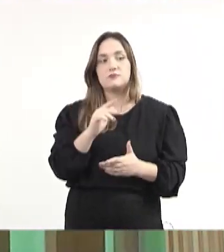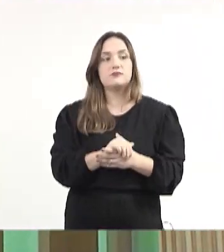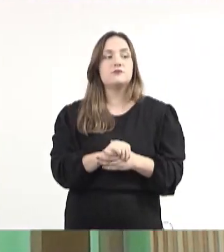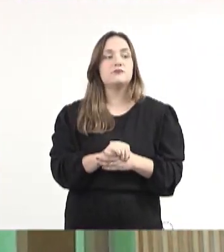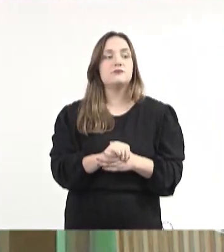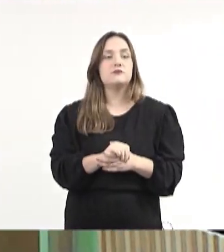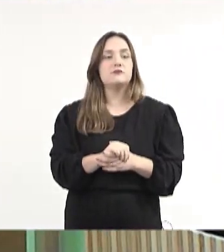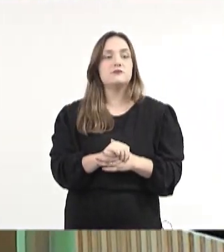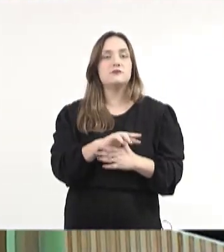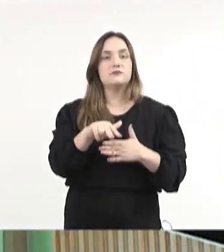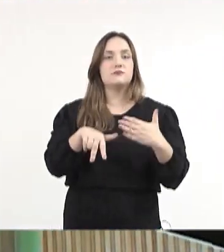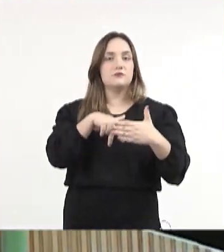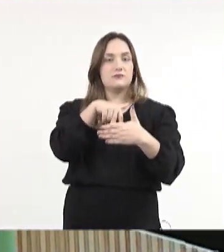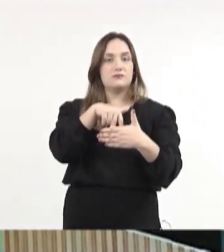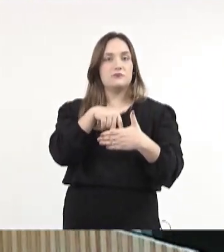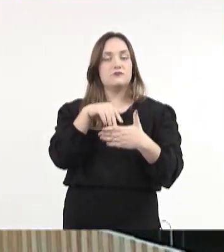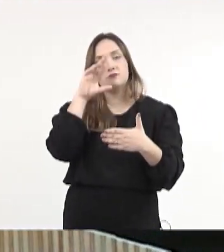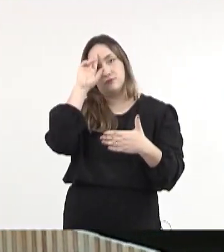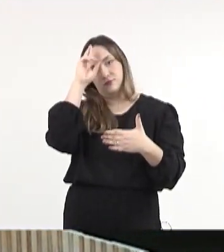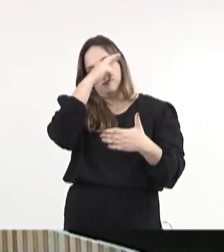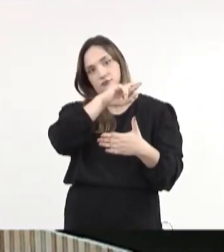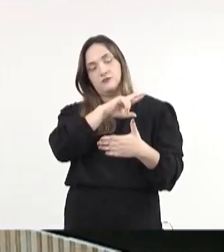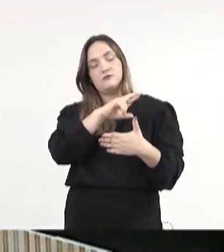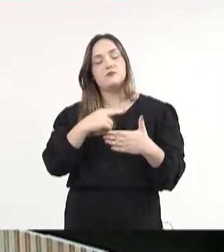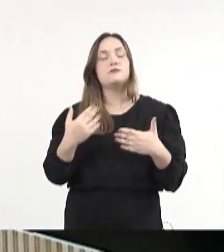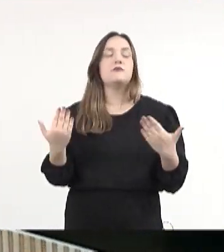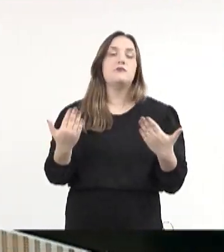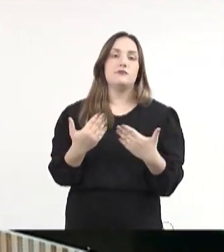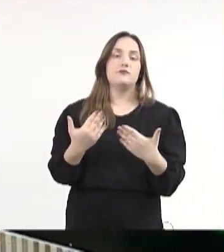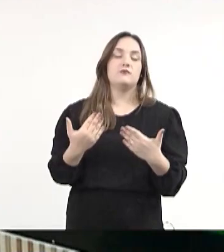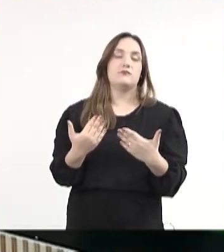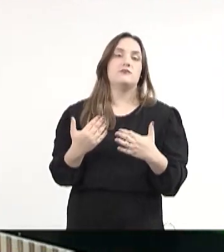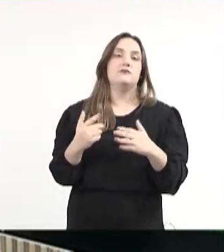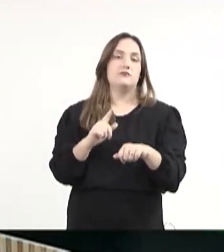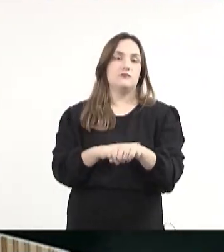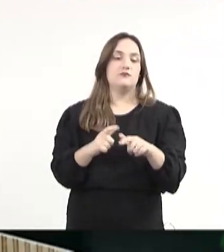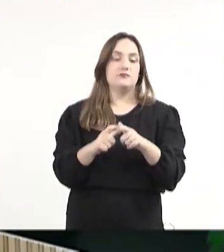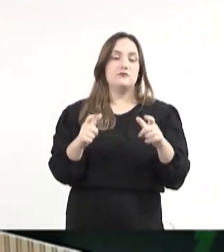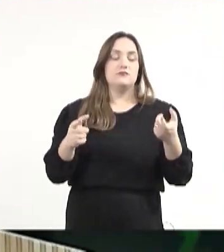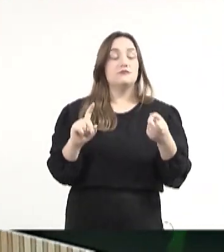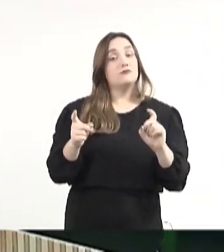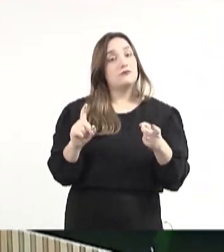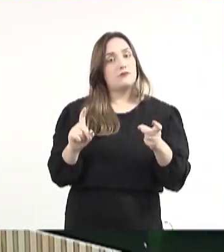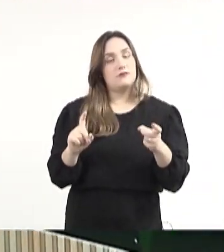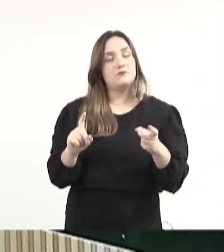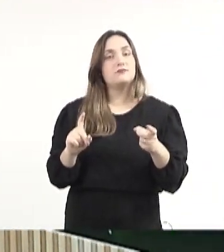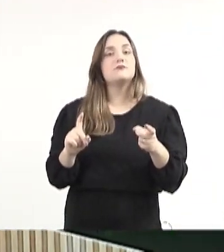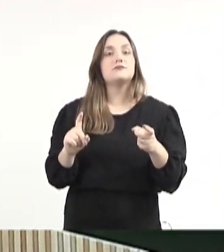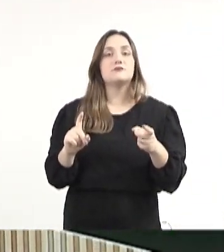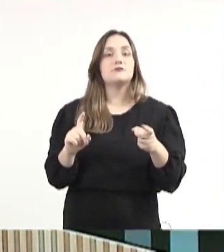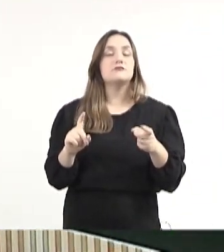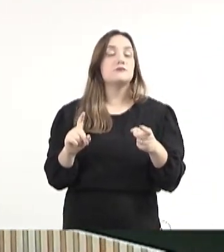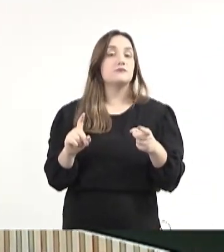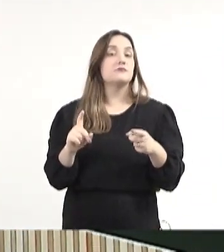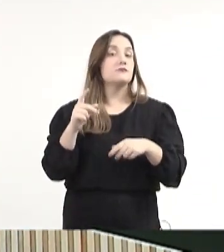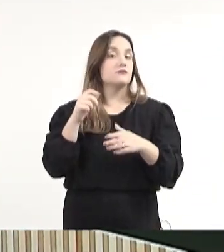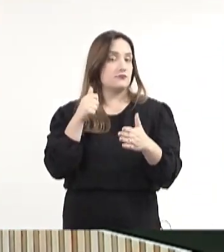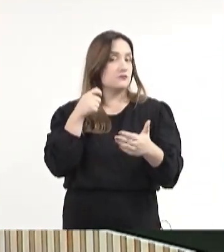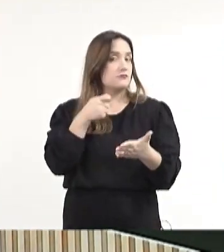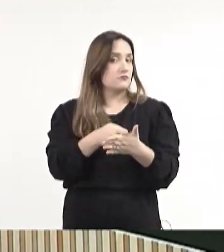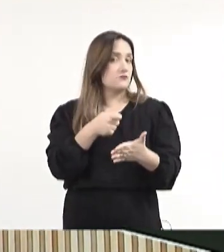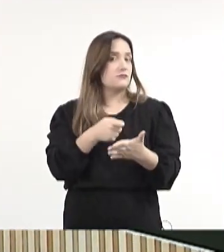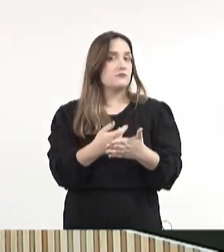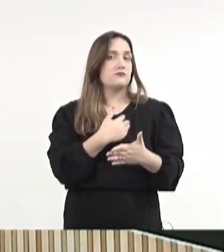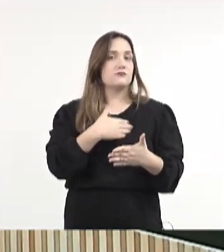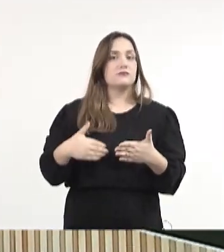do deputado professor Rinaldo Modesto na tribuna do plenário Júlio Maia durante o grande expediente da sessão de hoje, momento em que ele cobrou